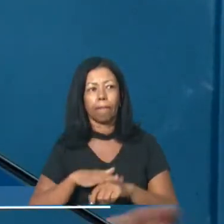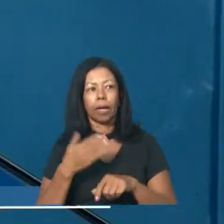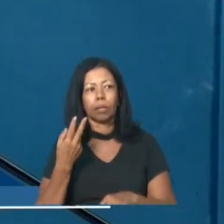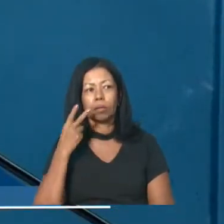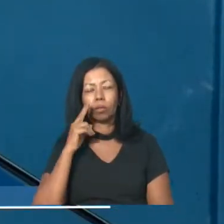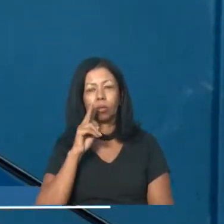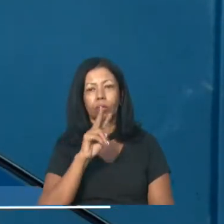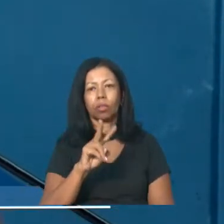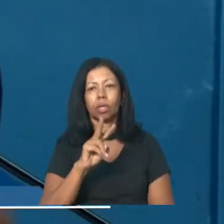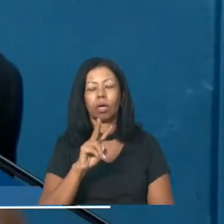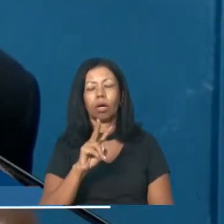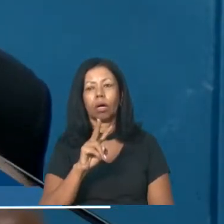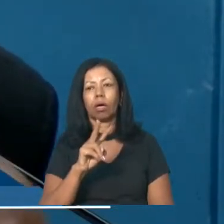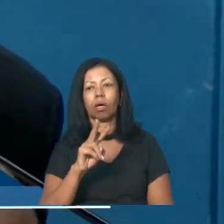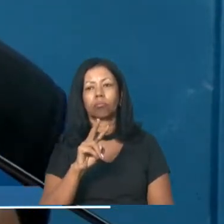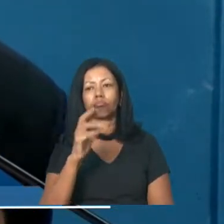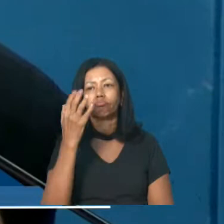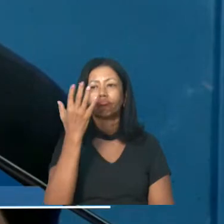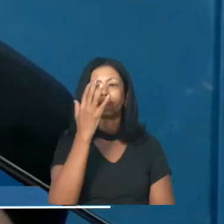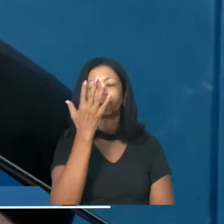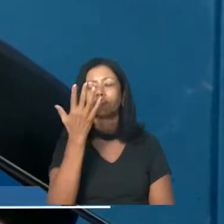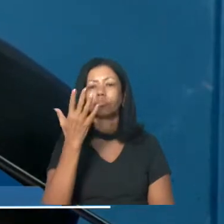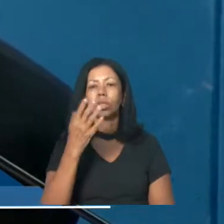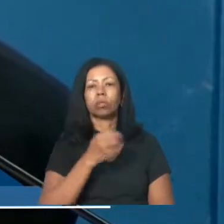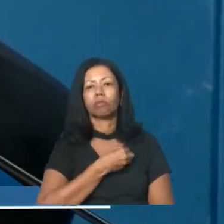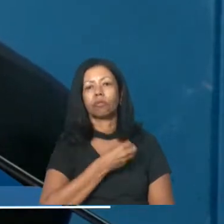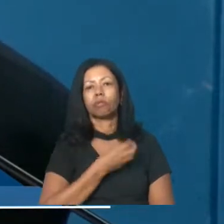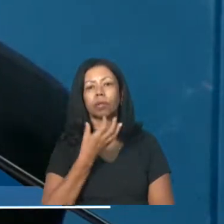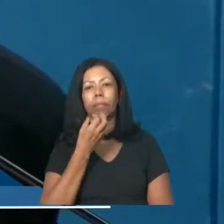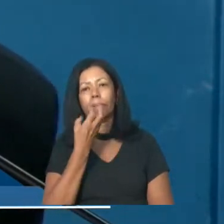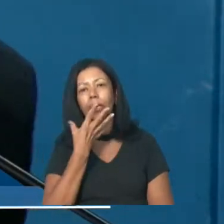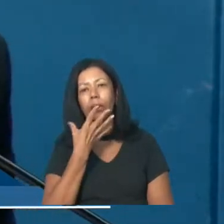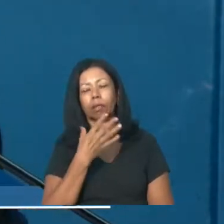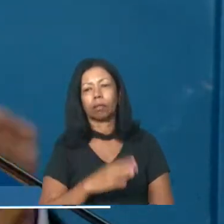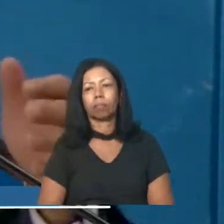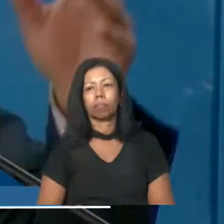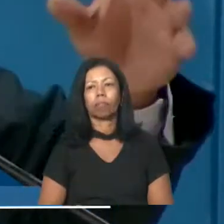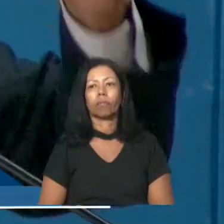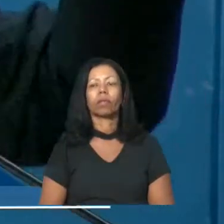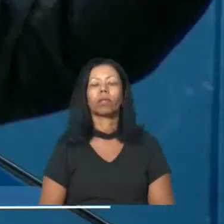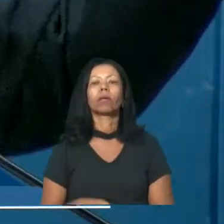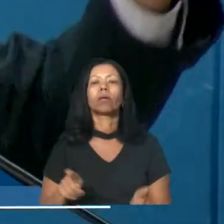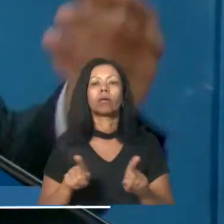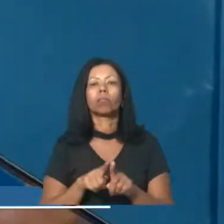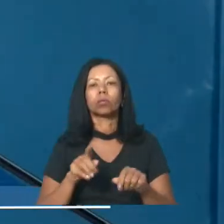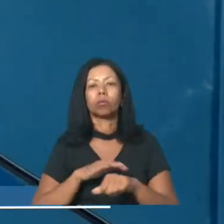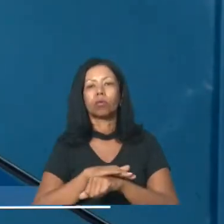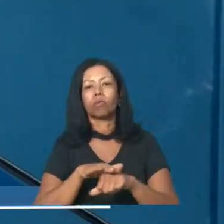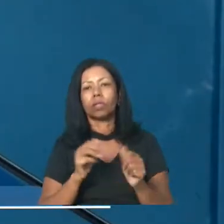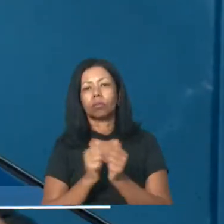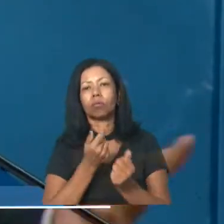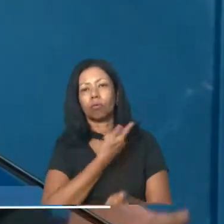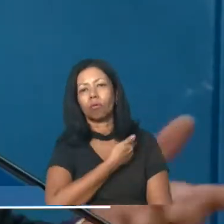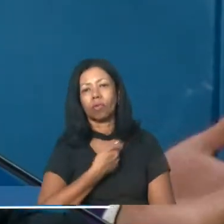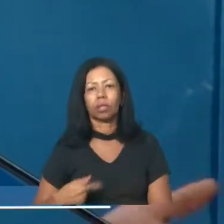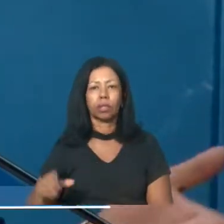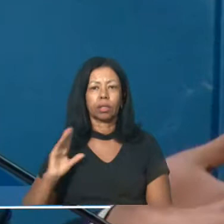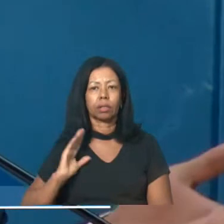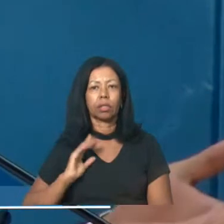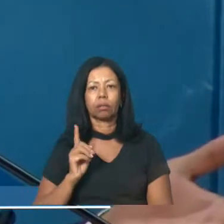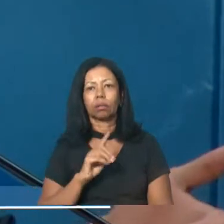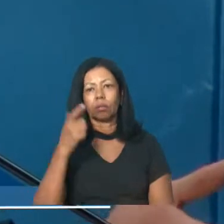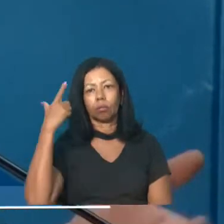bom sono. Eu mesmo, o meu fator de afastamento de conversa com o governo da cidade é porque eu não consigo